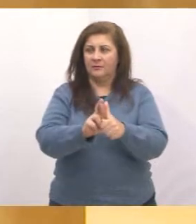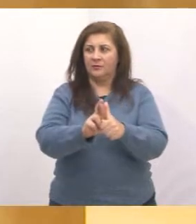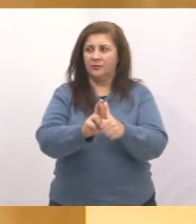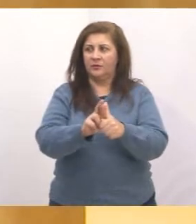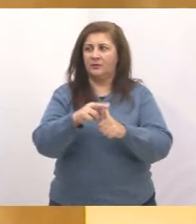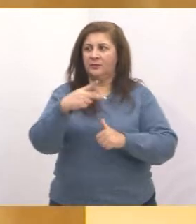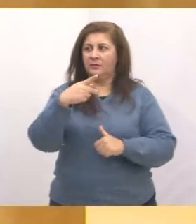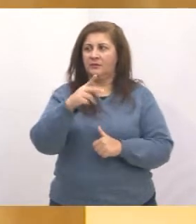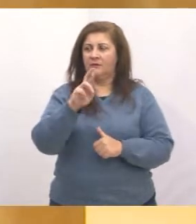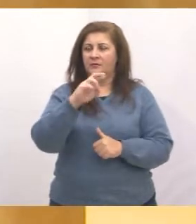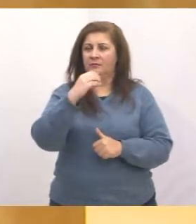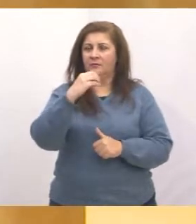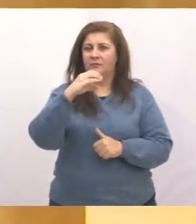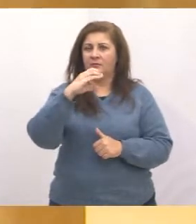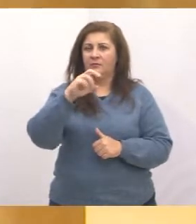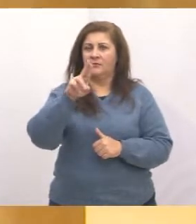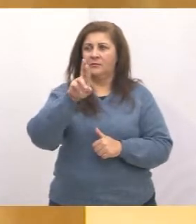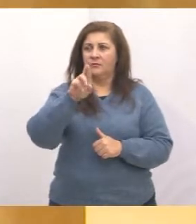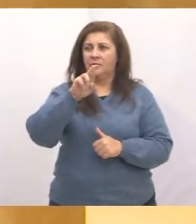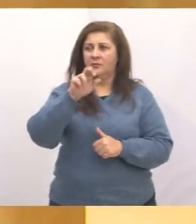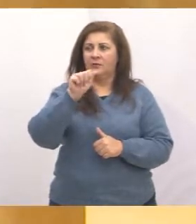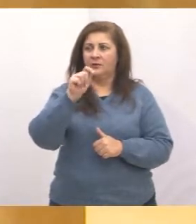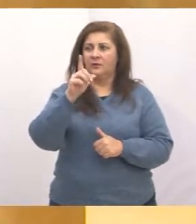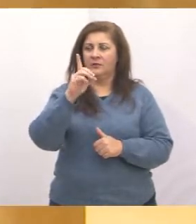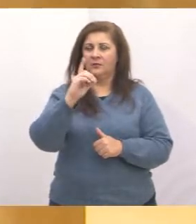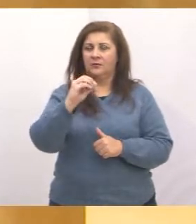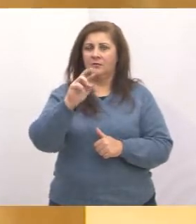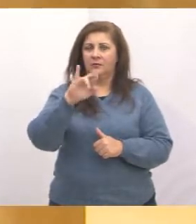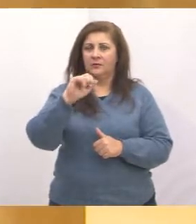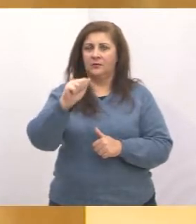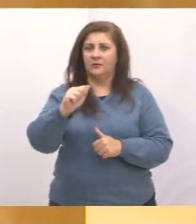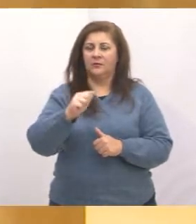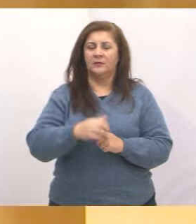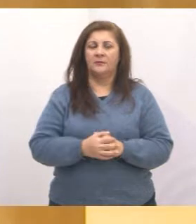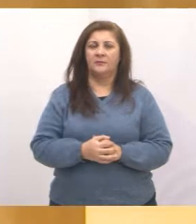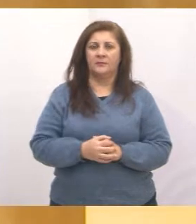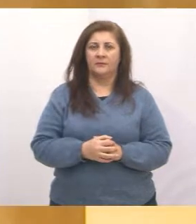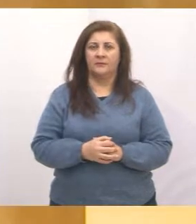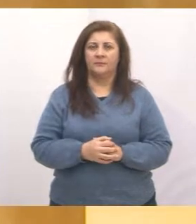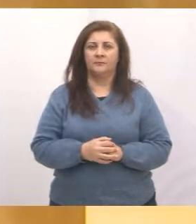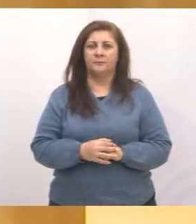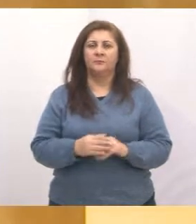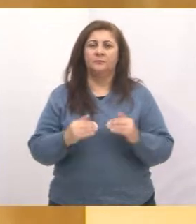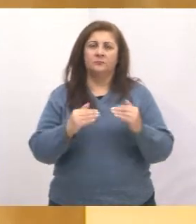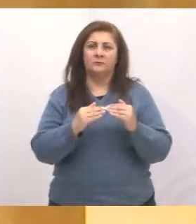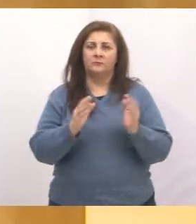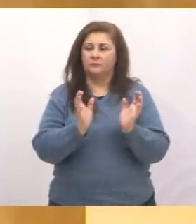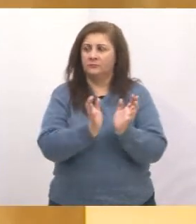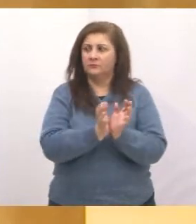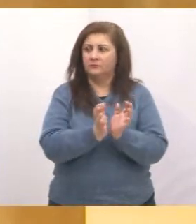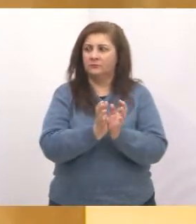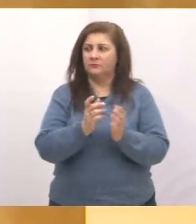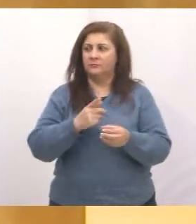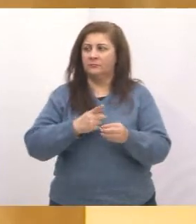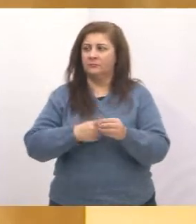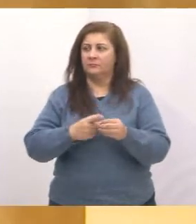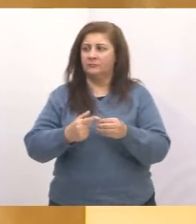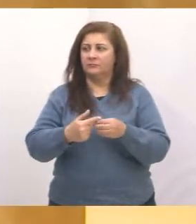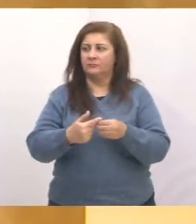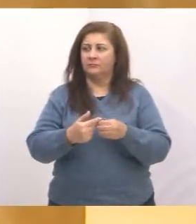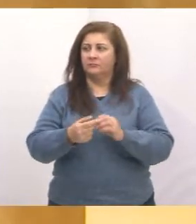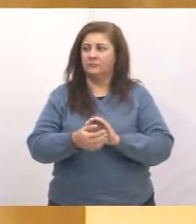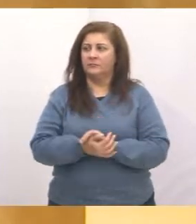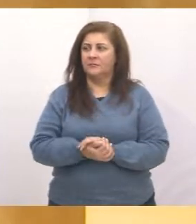autorizava de opção por dedicação exclusiva, análogo às demais entidades municipais.